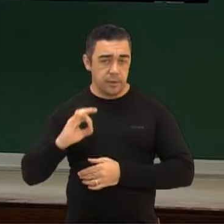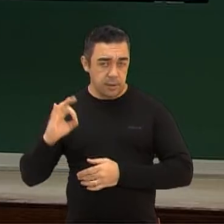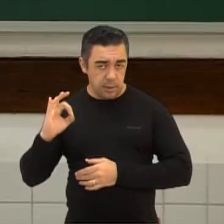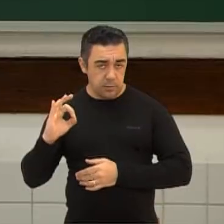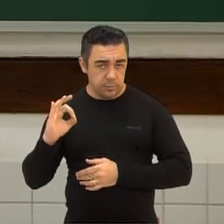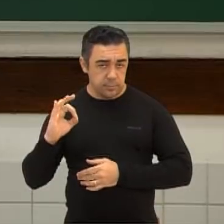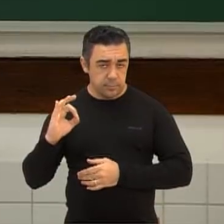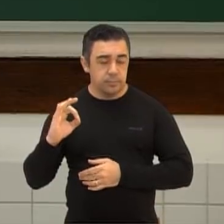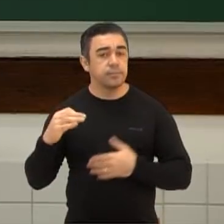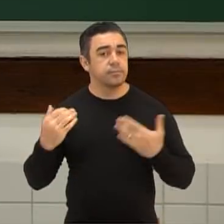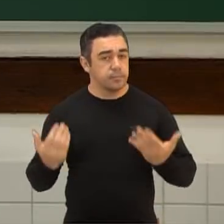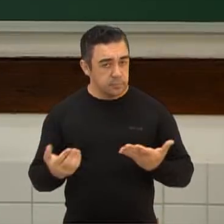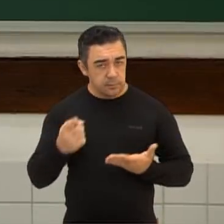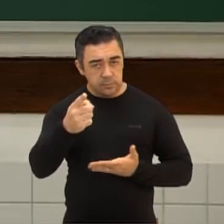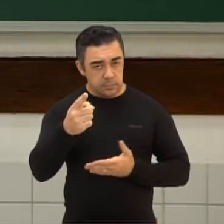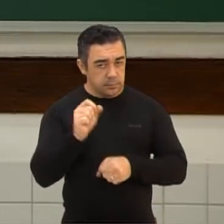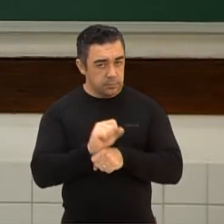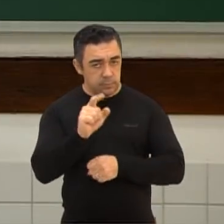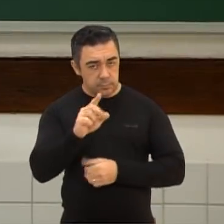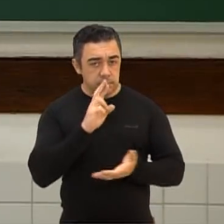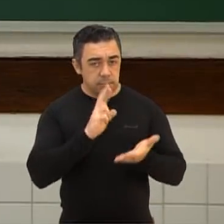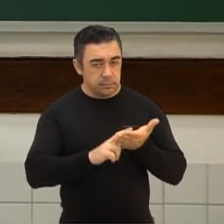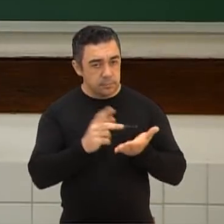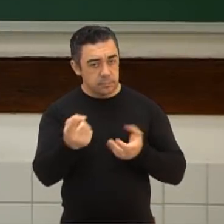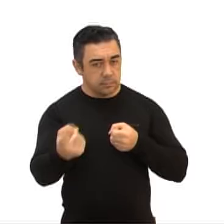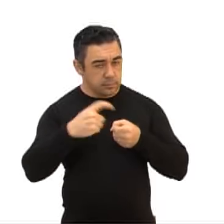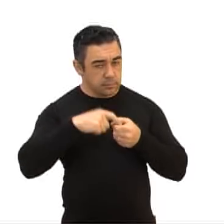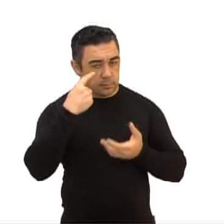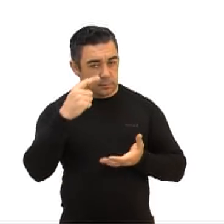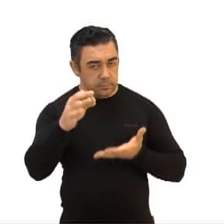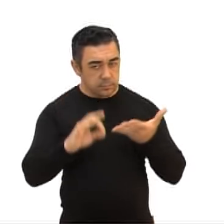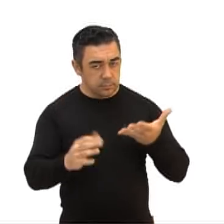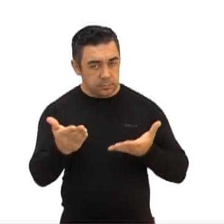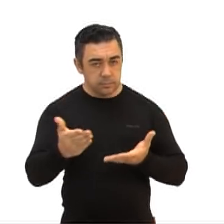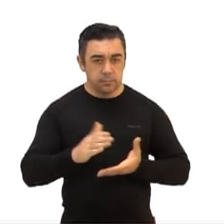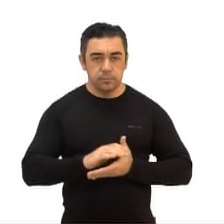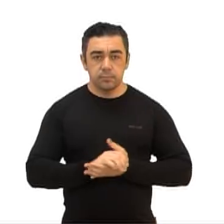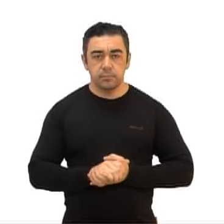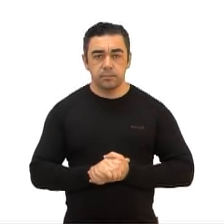graus? Então, resolvam lá que nós já voltamos.